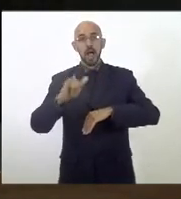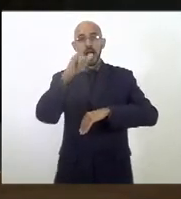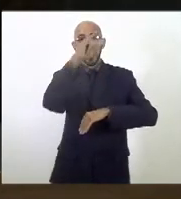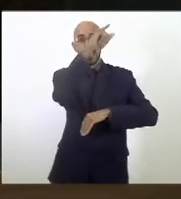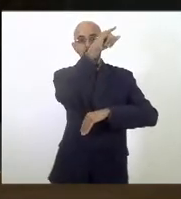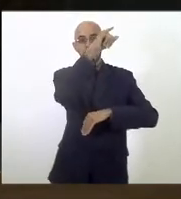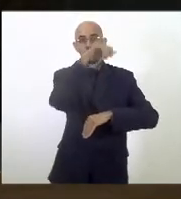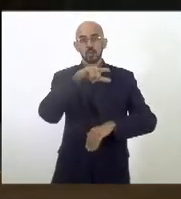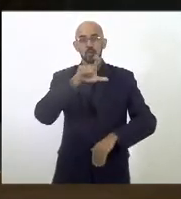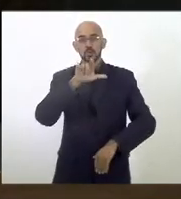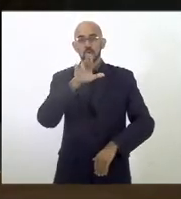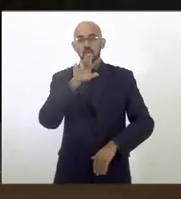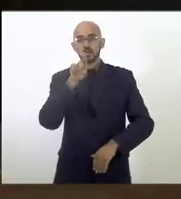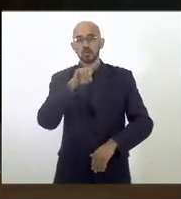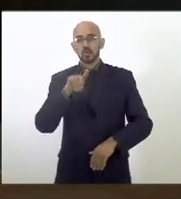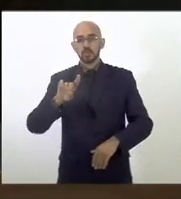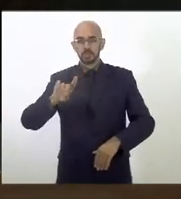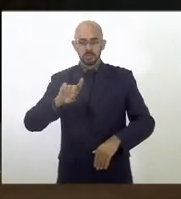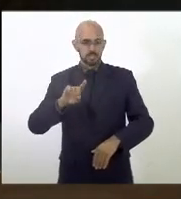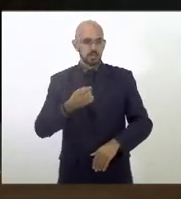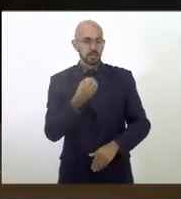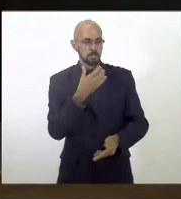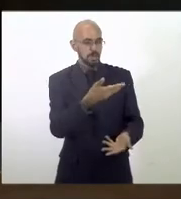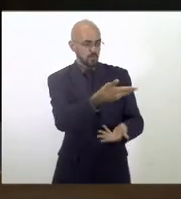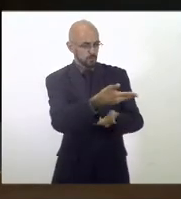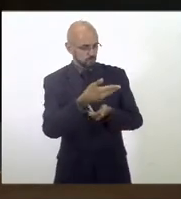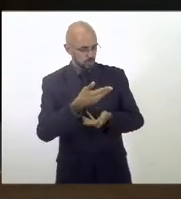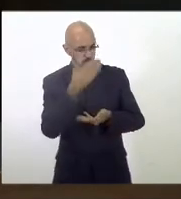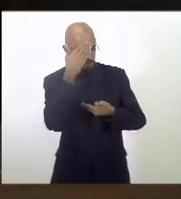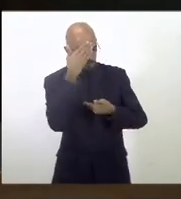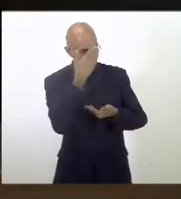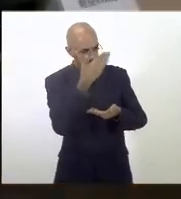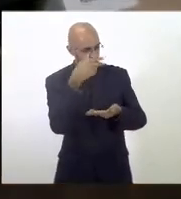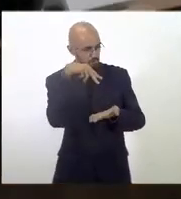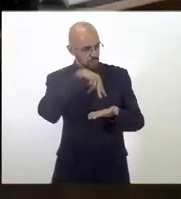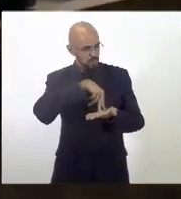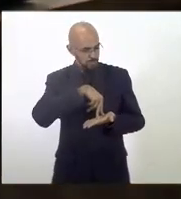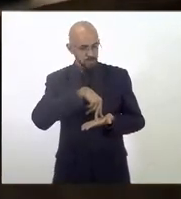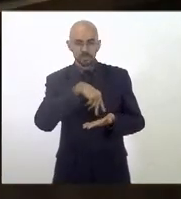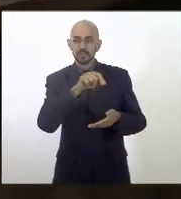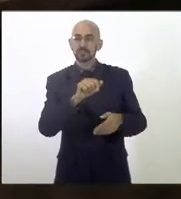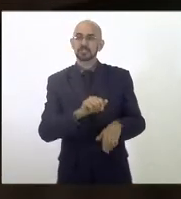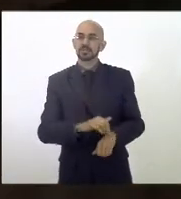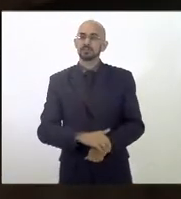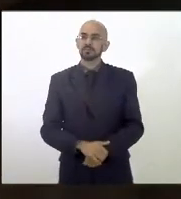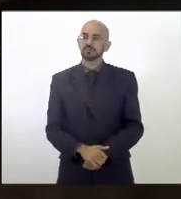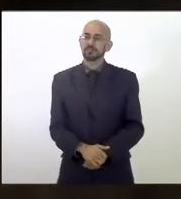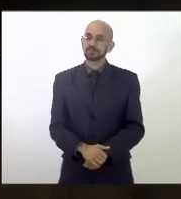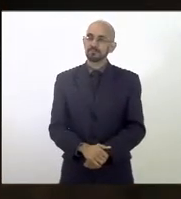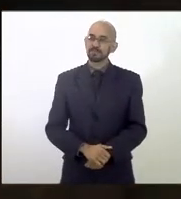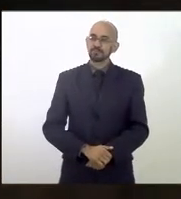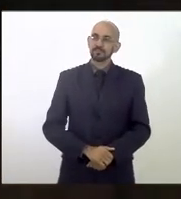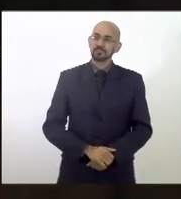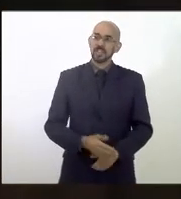nosso major. Seja bem-vindo e muito, muito obrigado pela presença, também para o nosso almirante Vasco. Quero aqui dizer mais uma